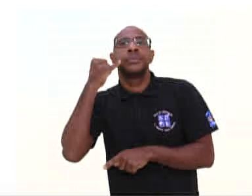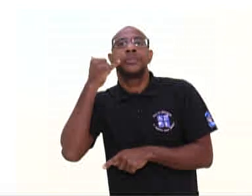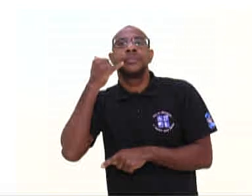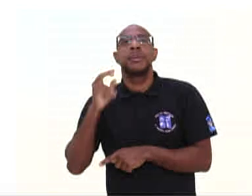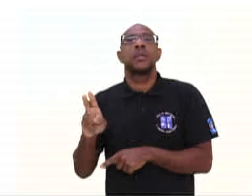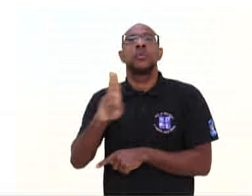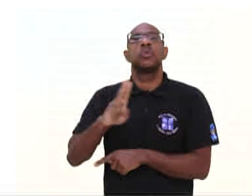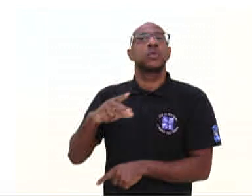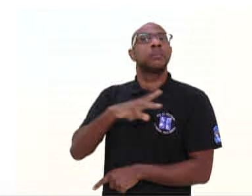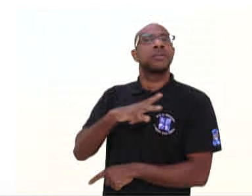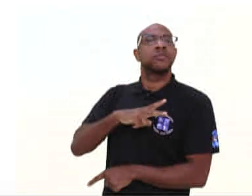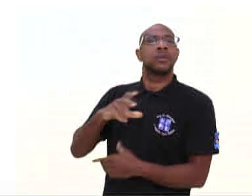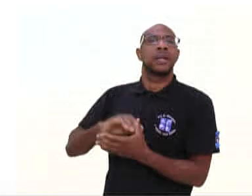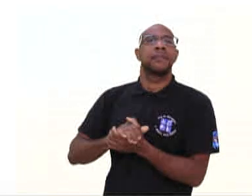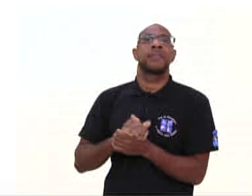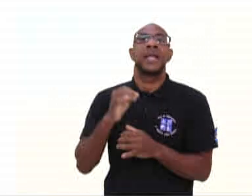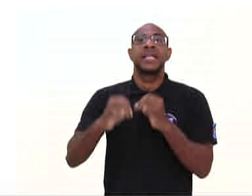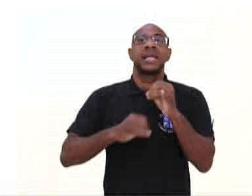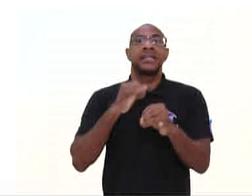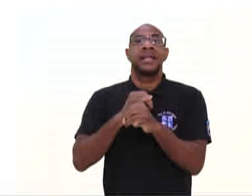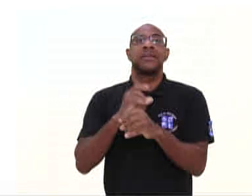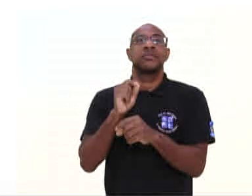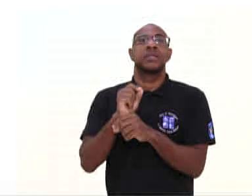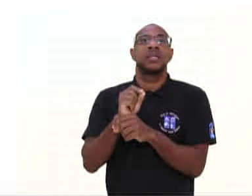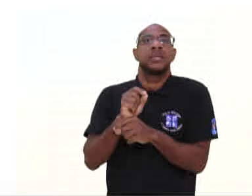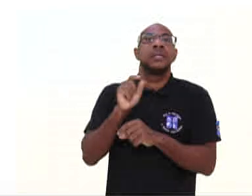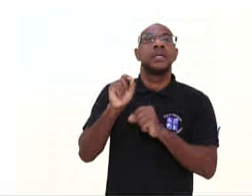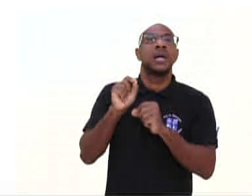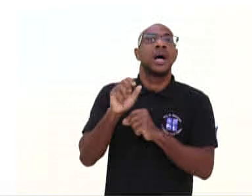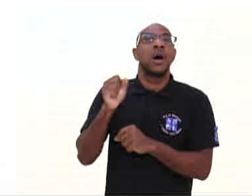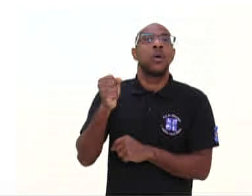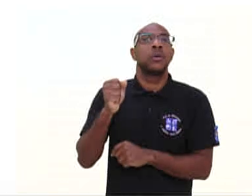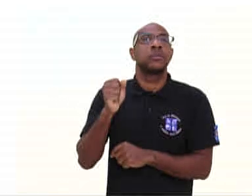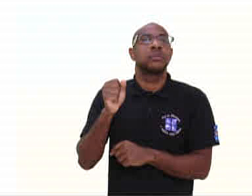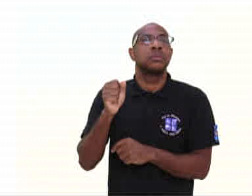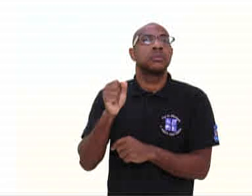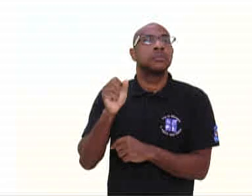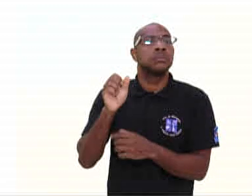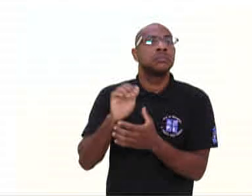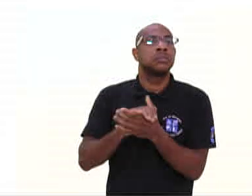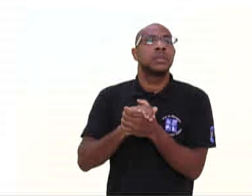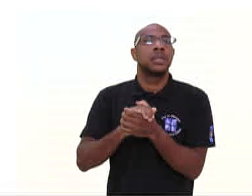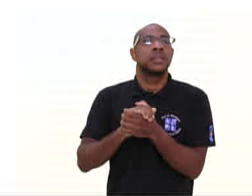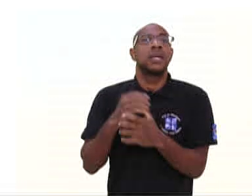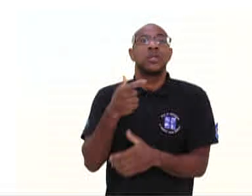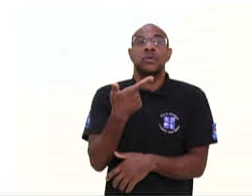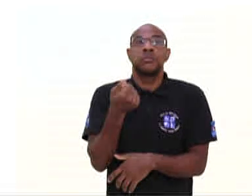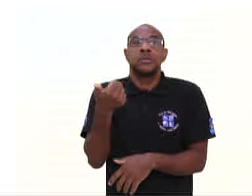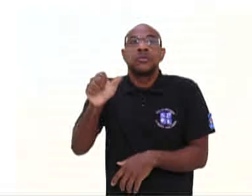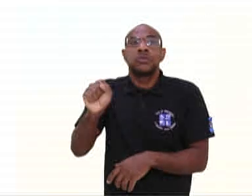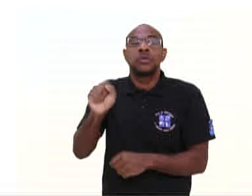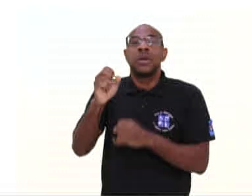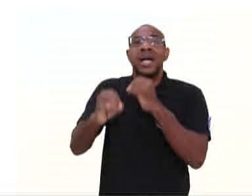cada 10 domicílios do Brasil. Em 2018, a internet era utilizada em